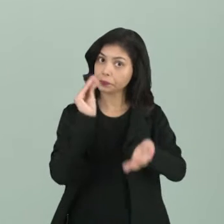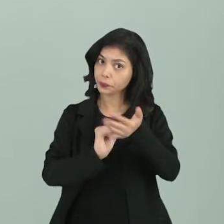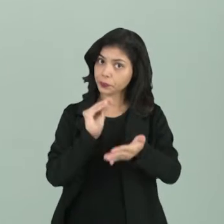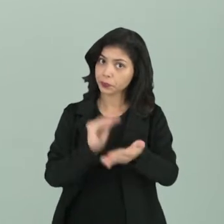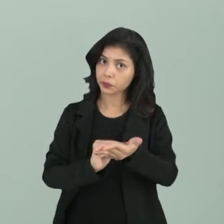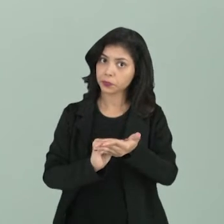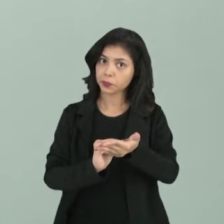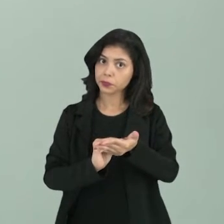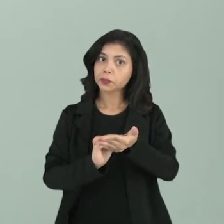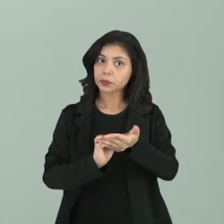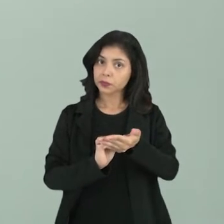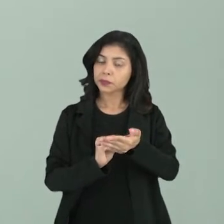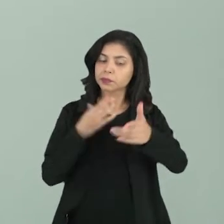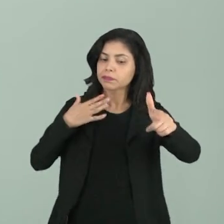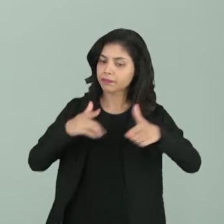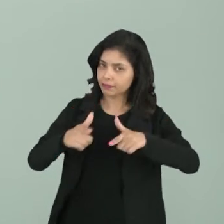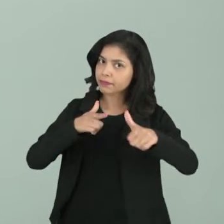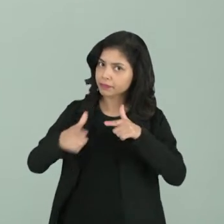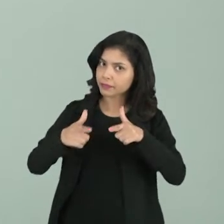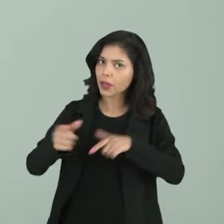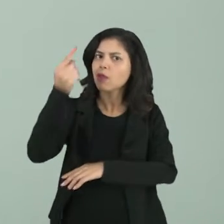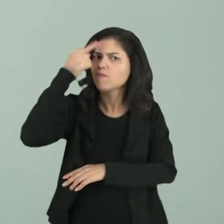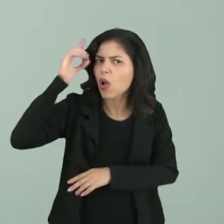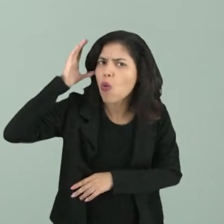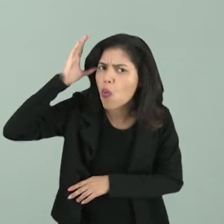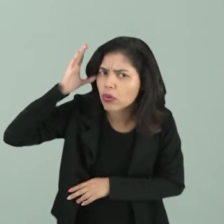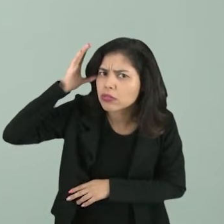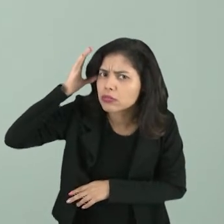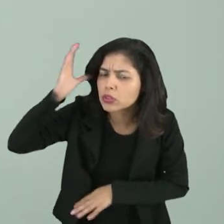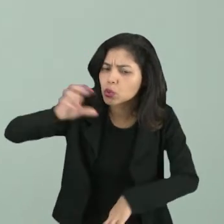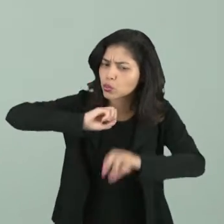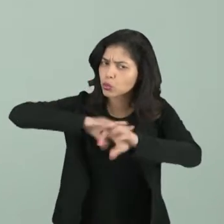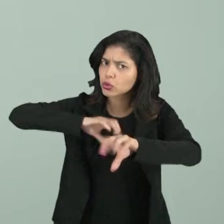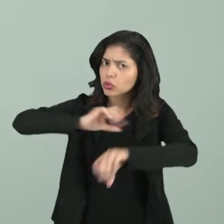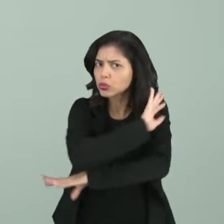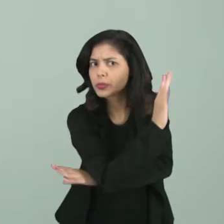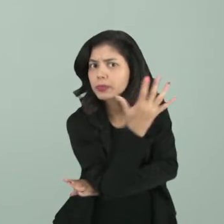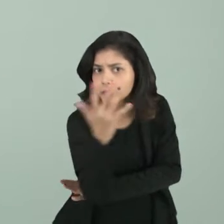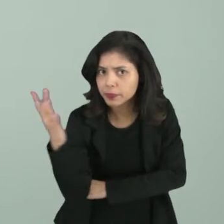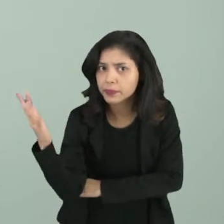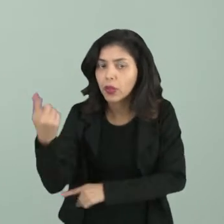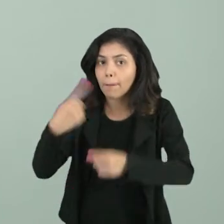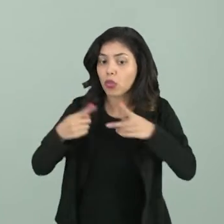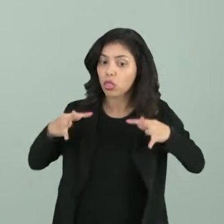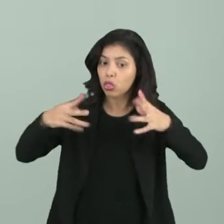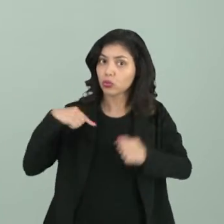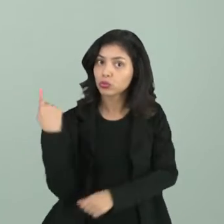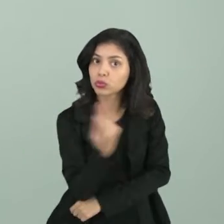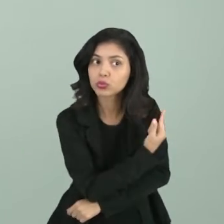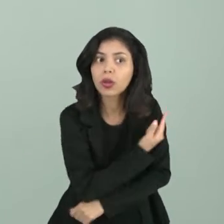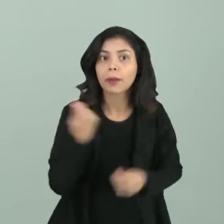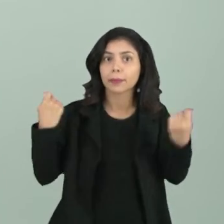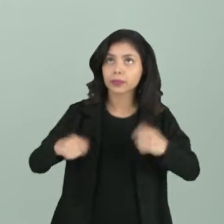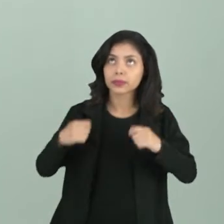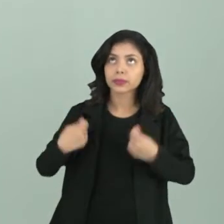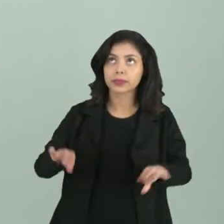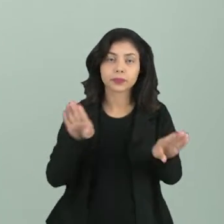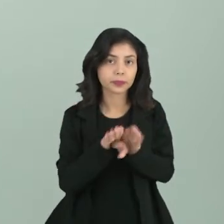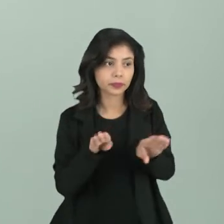agora há pouco eu acabei de fazer a leitura para vocês, e principalmente quando nós também levamos em consideração